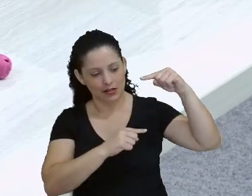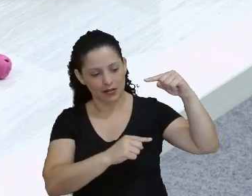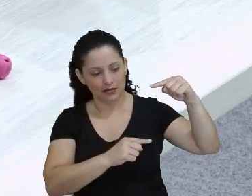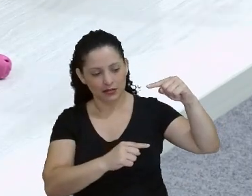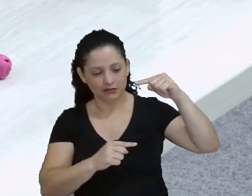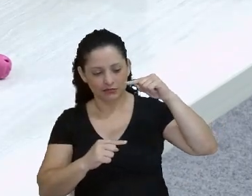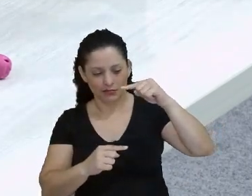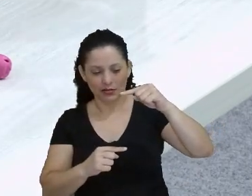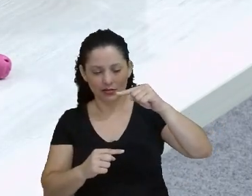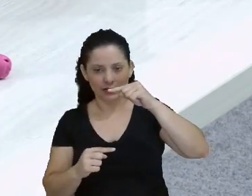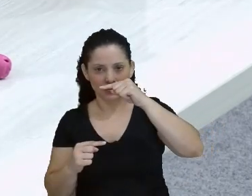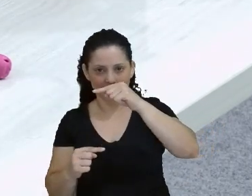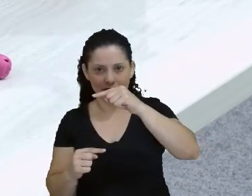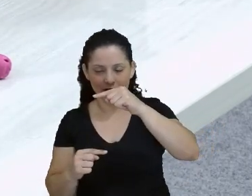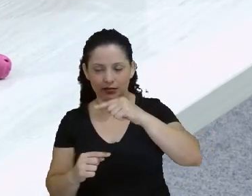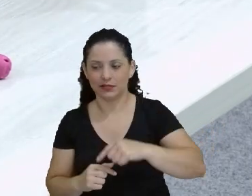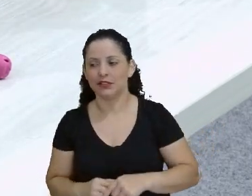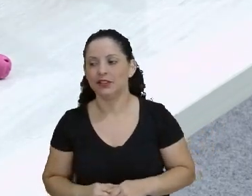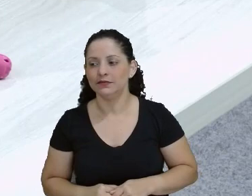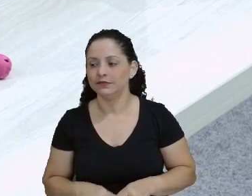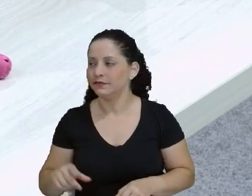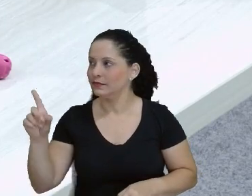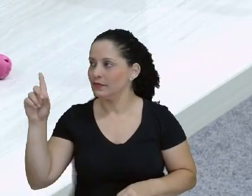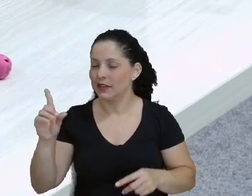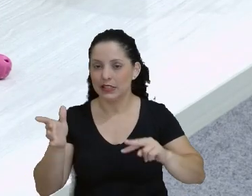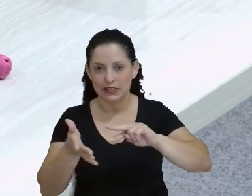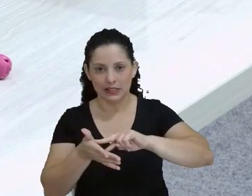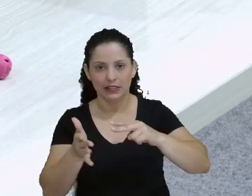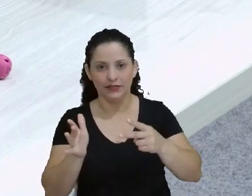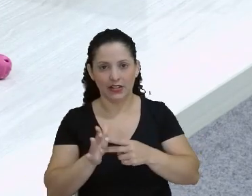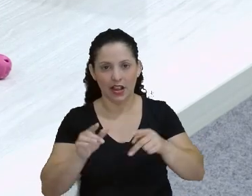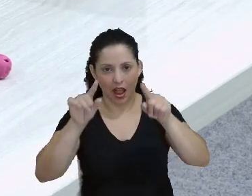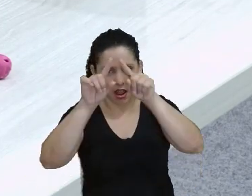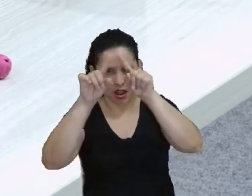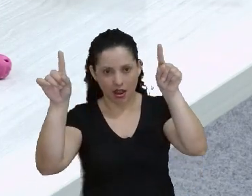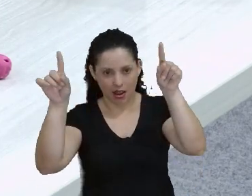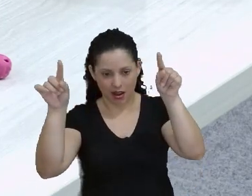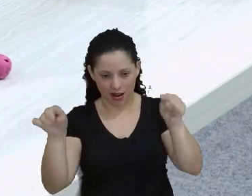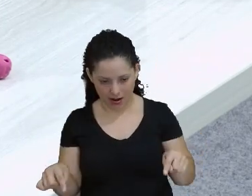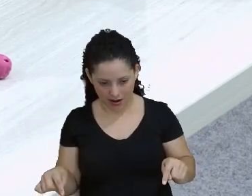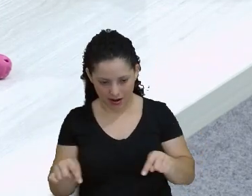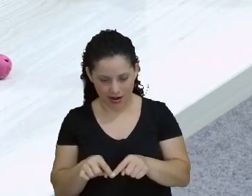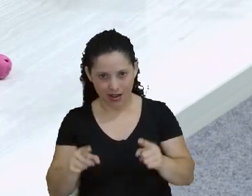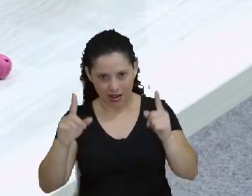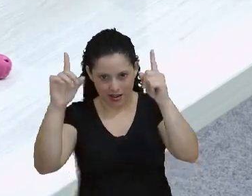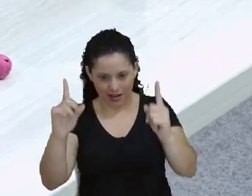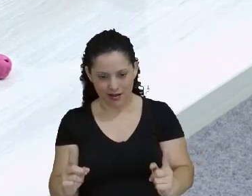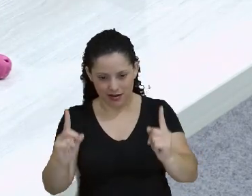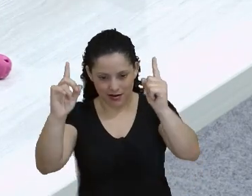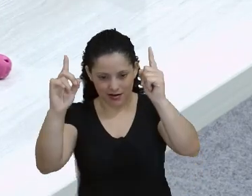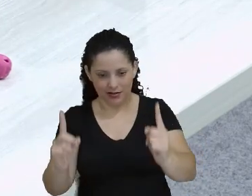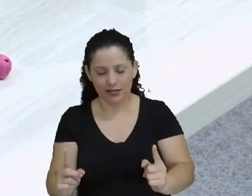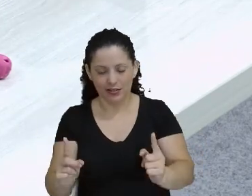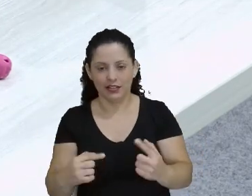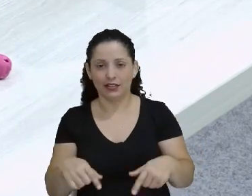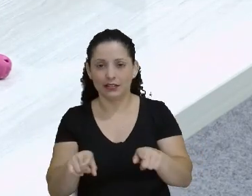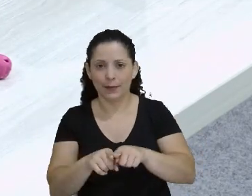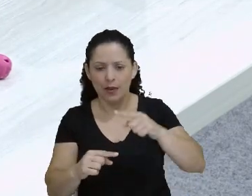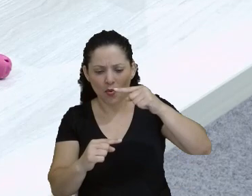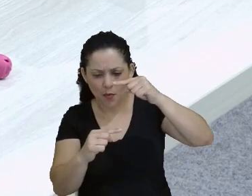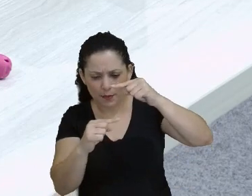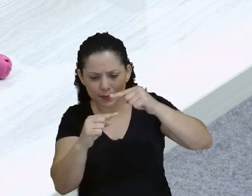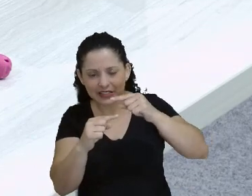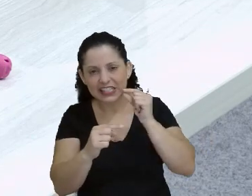representar justamente essas faces maiores do bloco retangular. E trouxe o palito